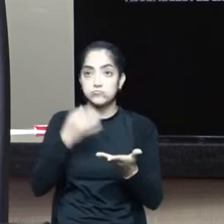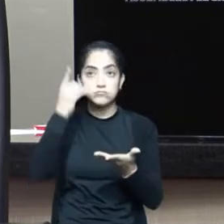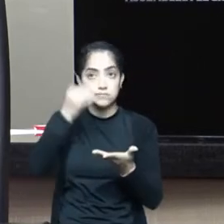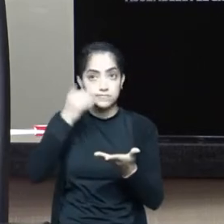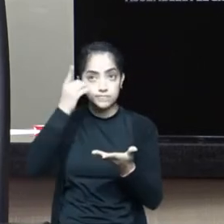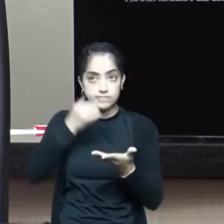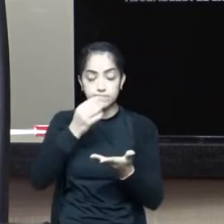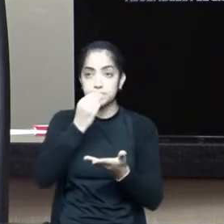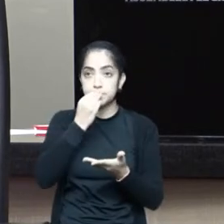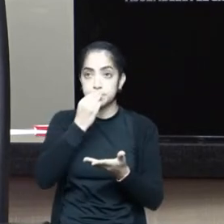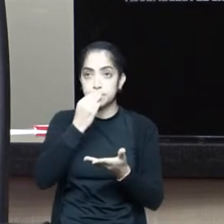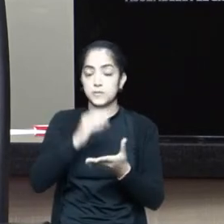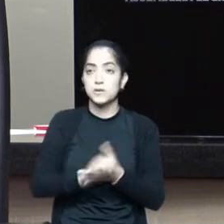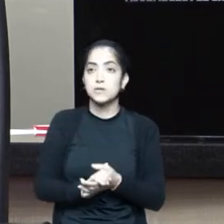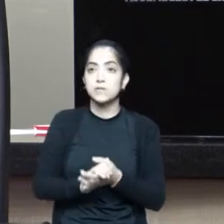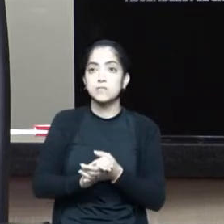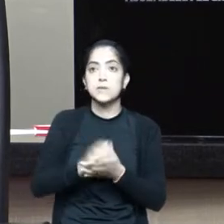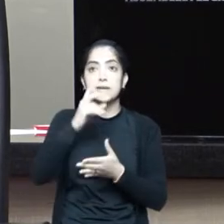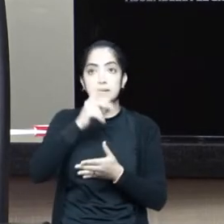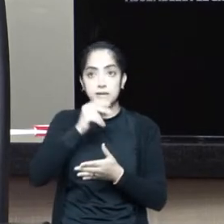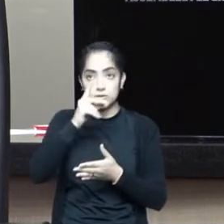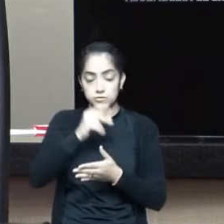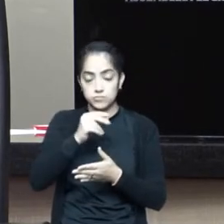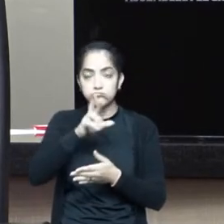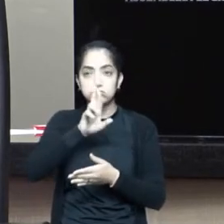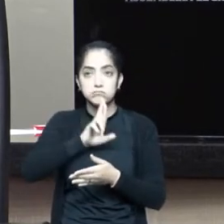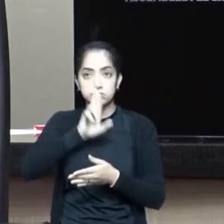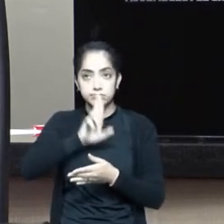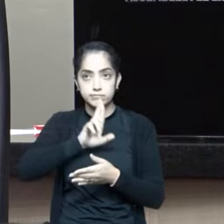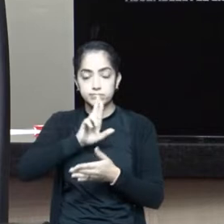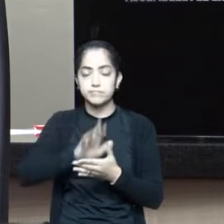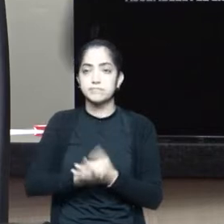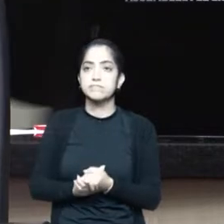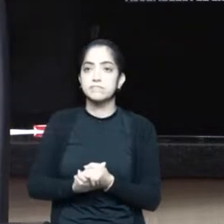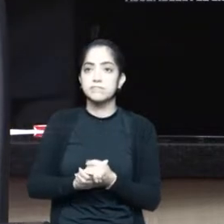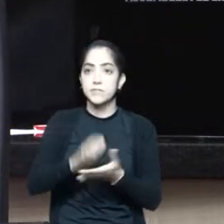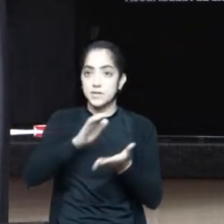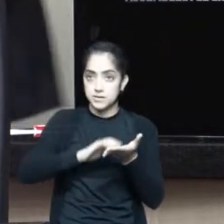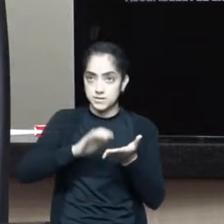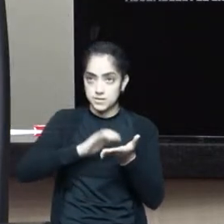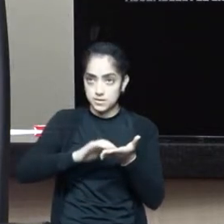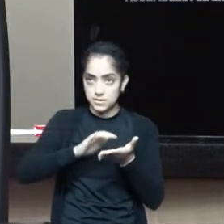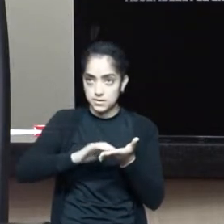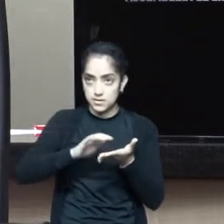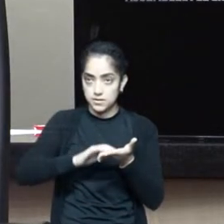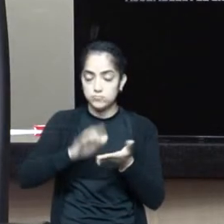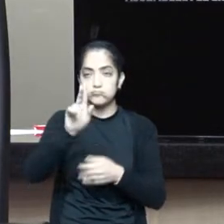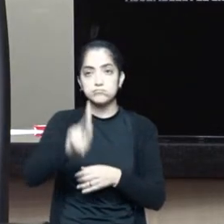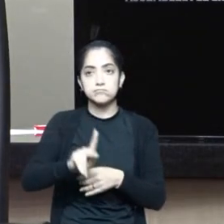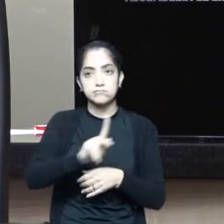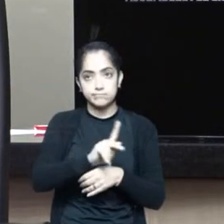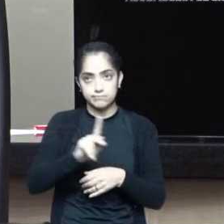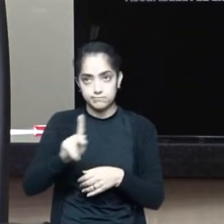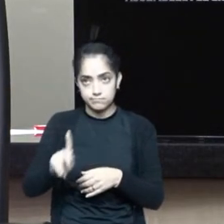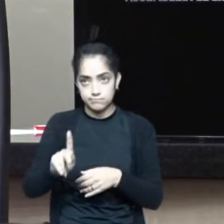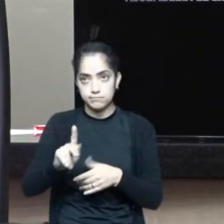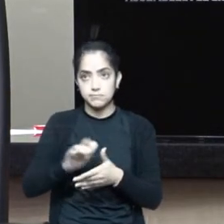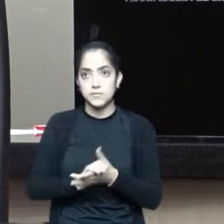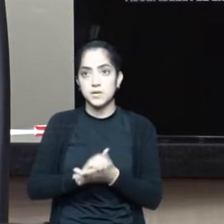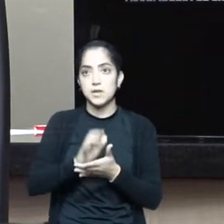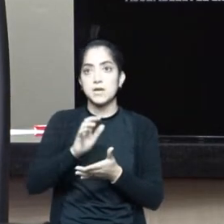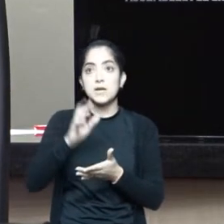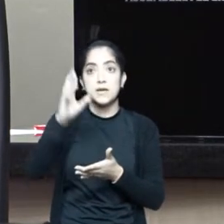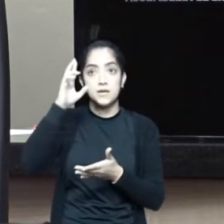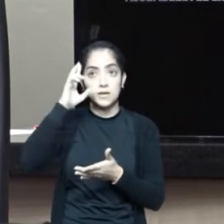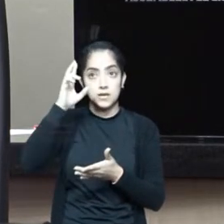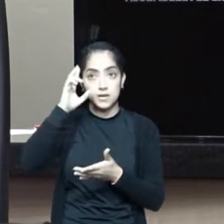Moacir Sopelsa, Kennedy Nunes, Rodrigo Minotto. Secretarias, deputados Padre Pedro Baldiceira, Ricardo Alba,